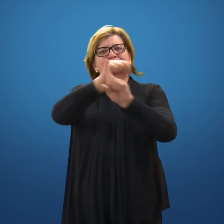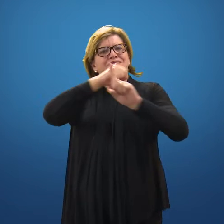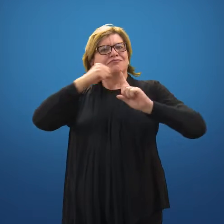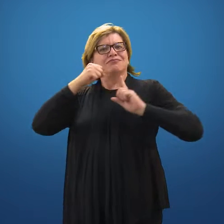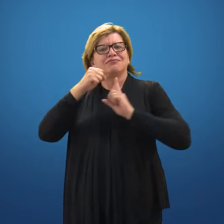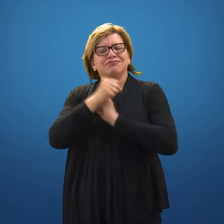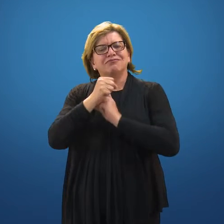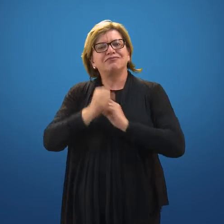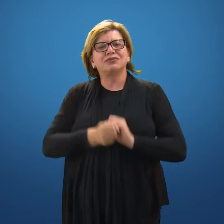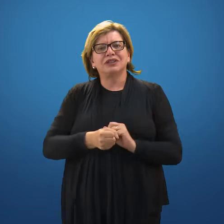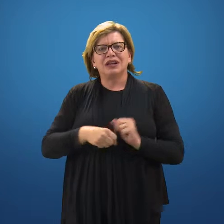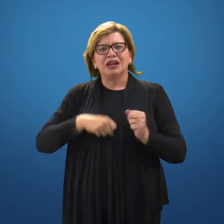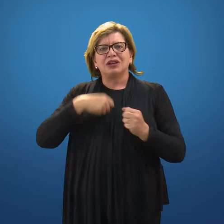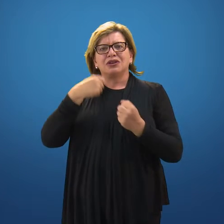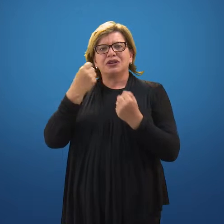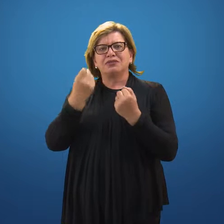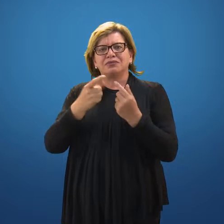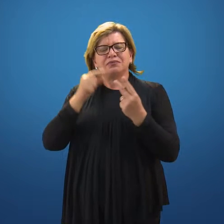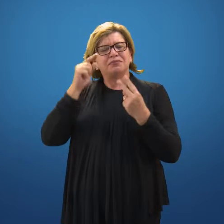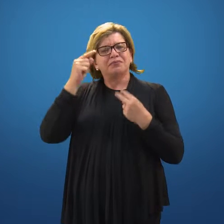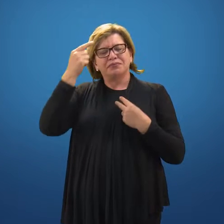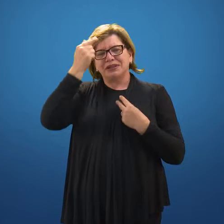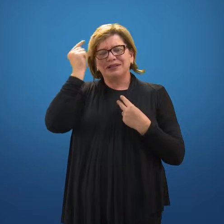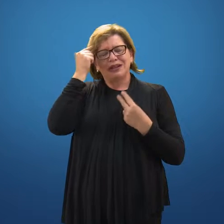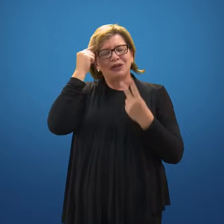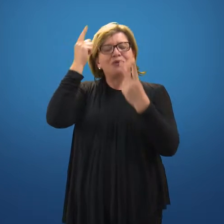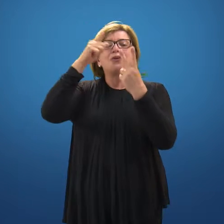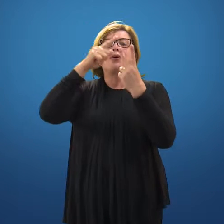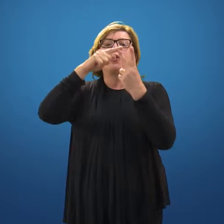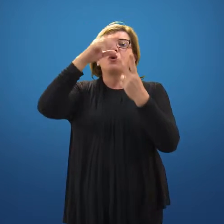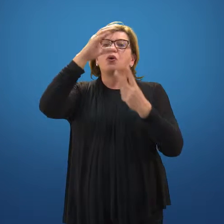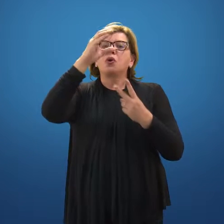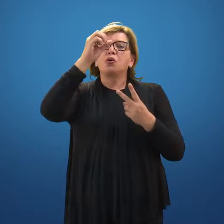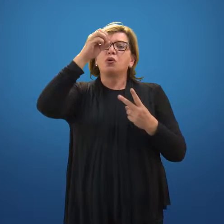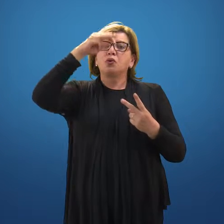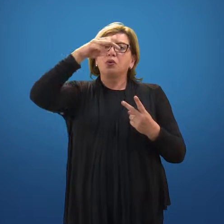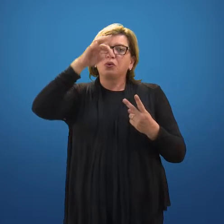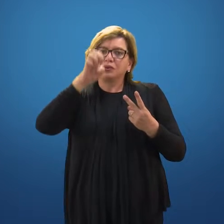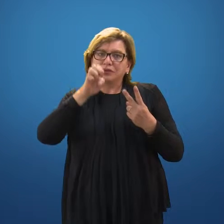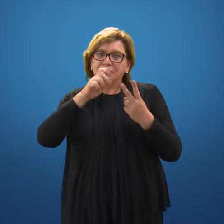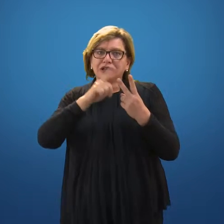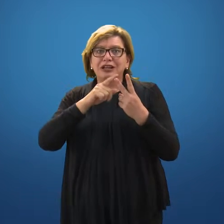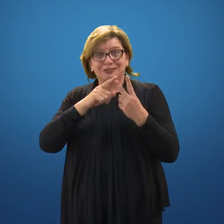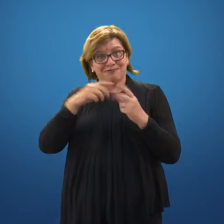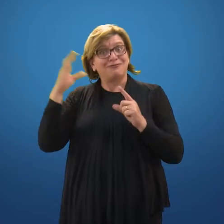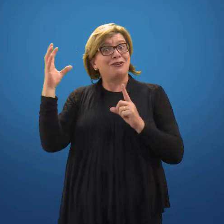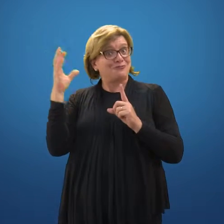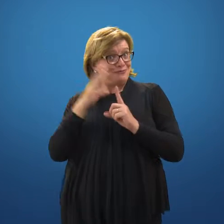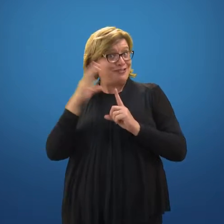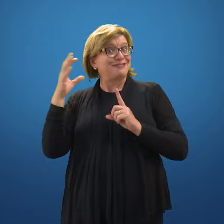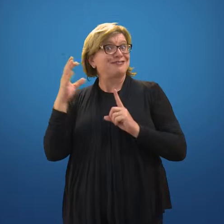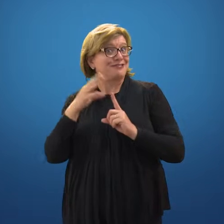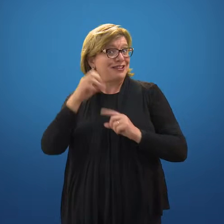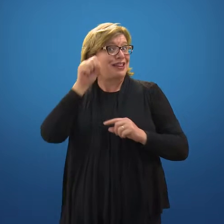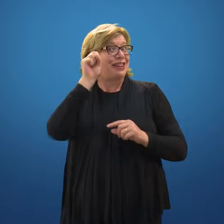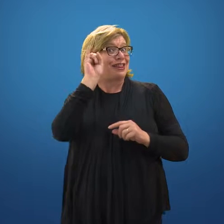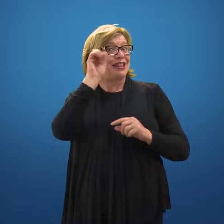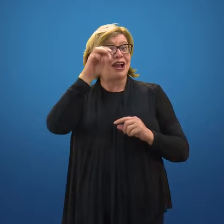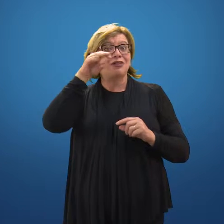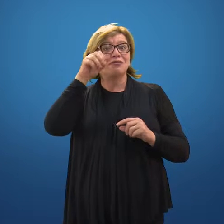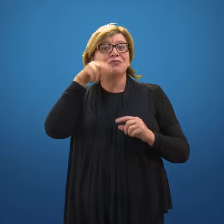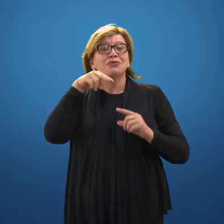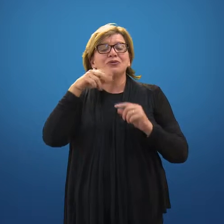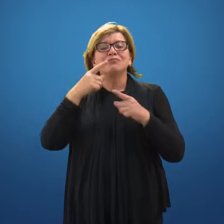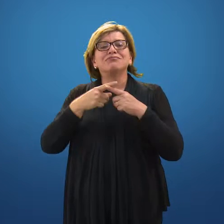sociologia. Focalizando agora no pensamento de Auguste Comte, ele foi justamente influenciado por Saint-Simon por